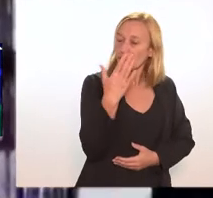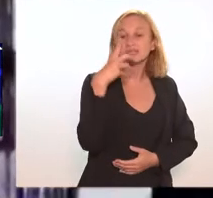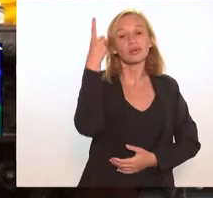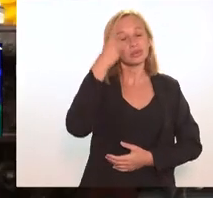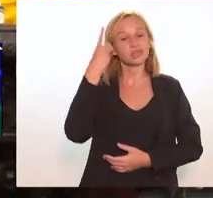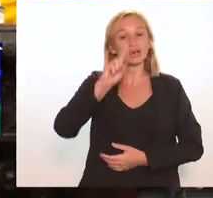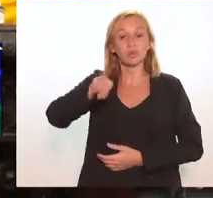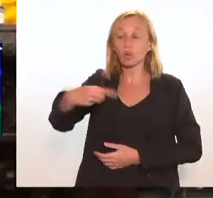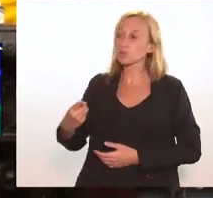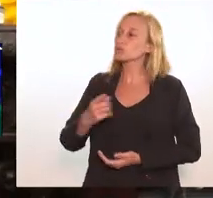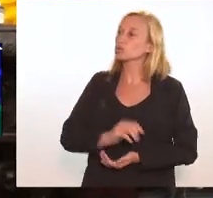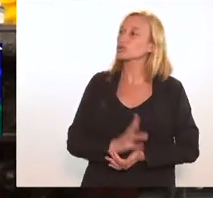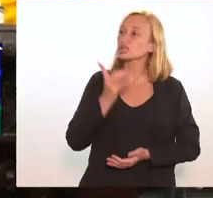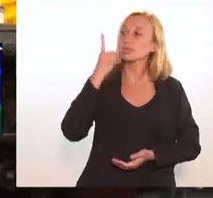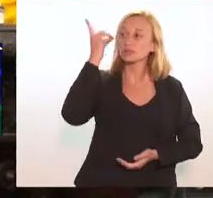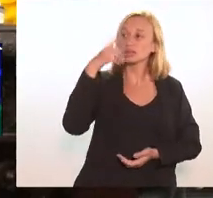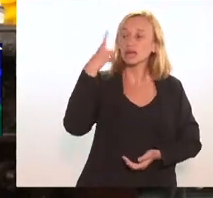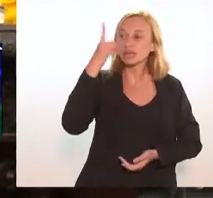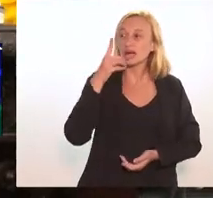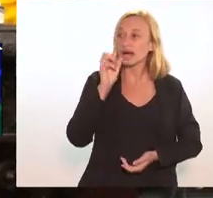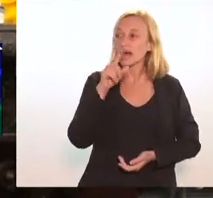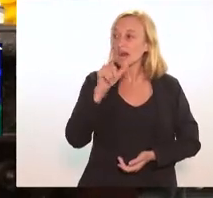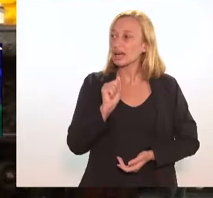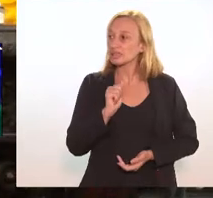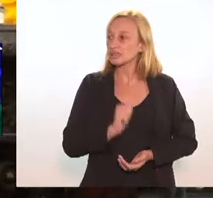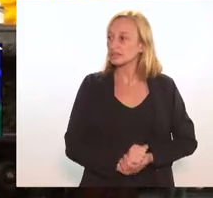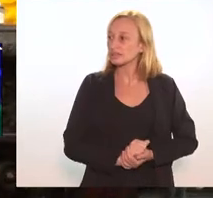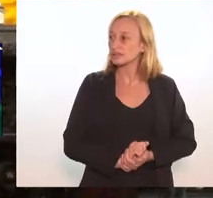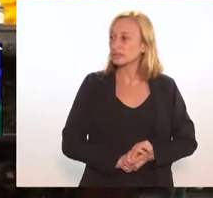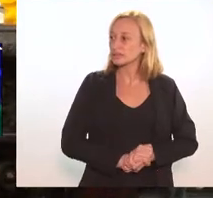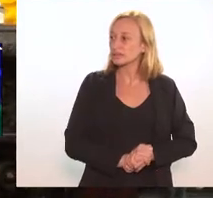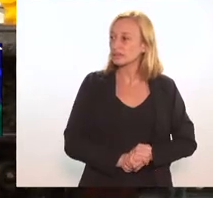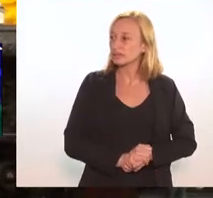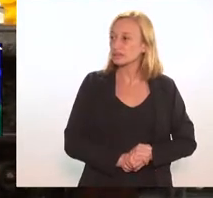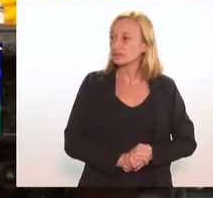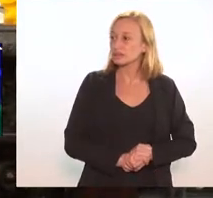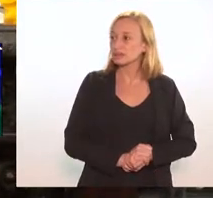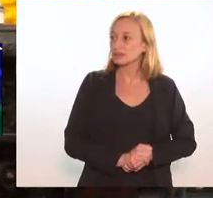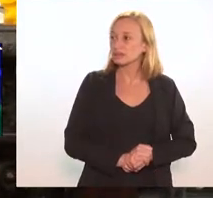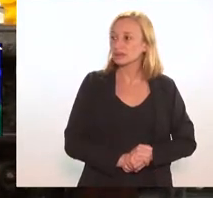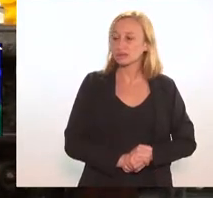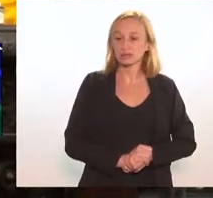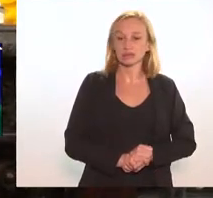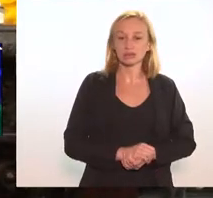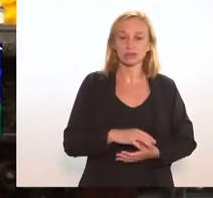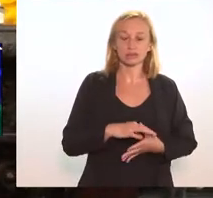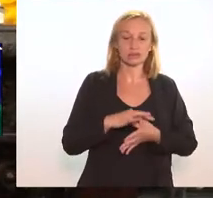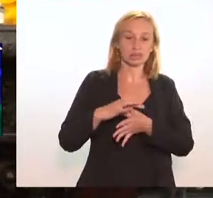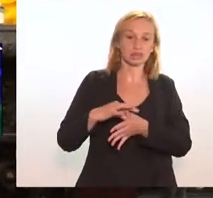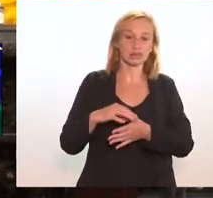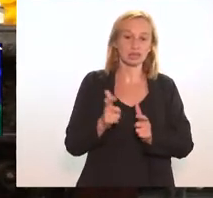deputado. O próximo orador inscrito é a nobre deputada Alana Passos. Minha liderança maior.